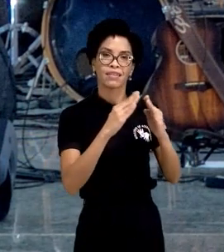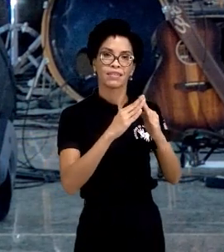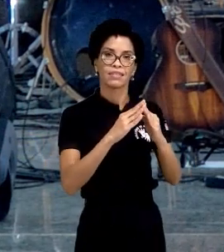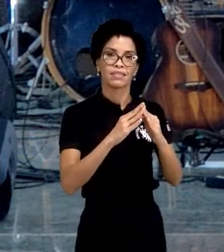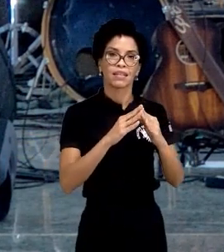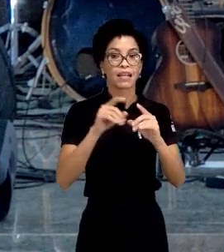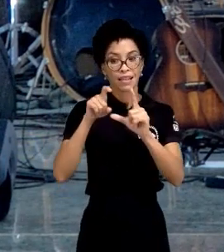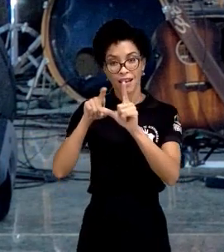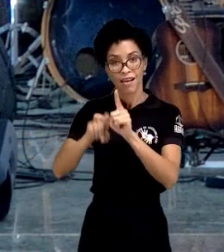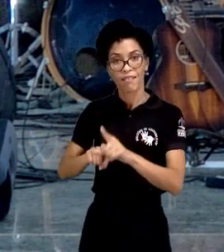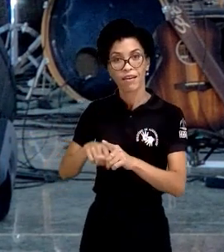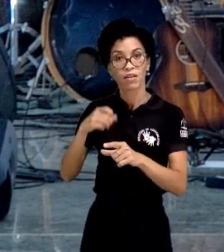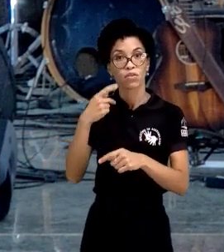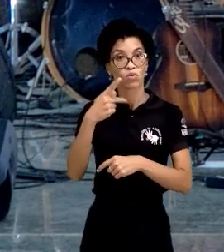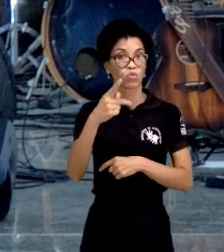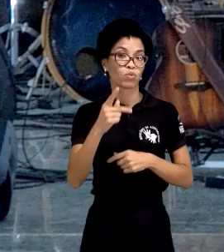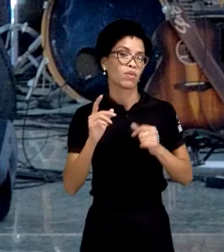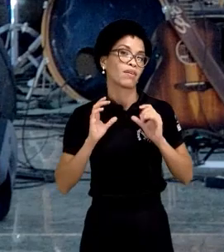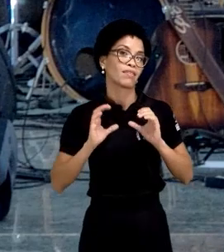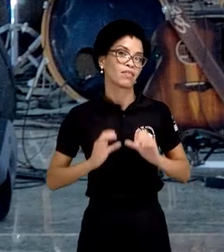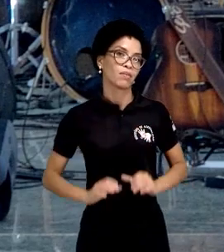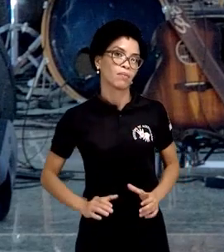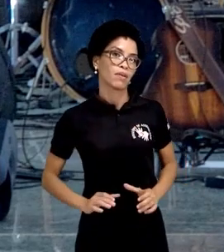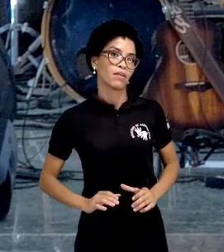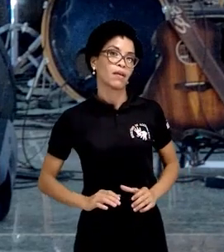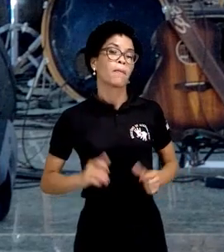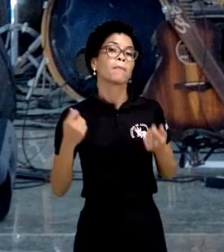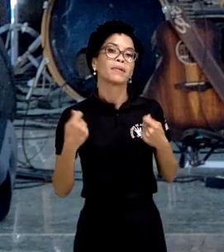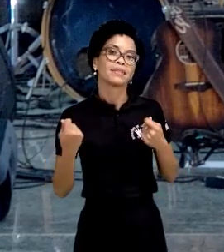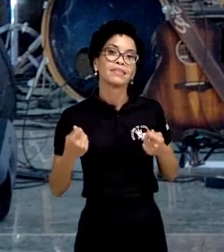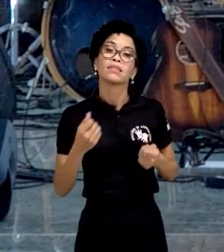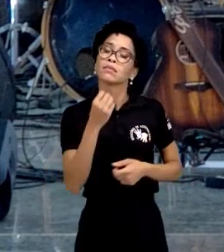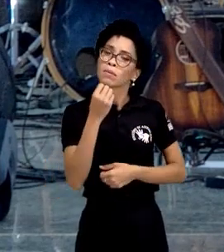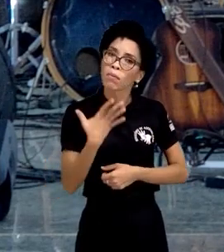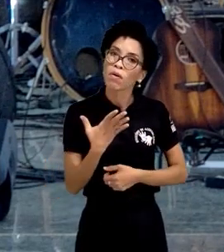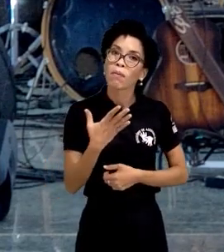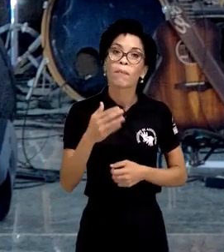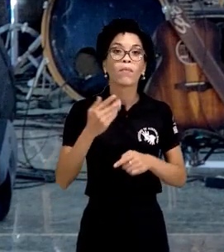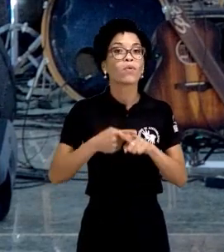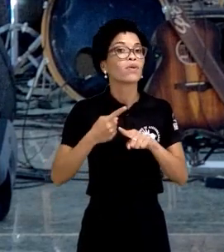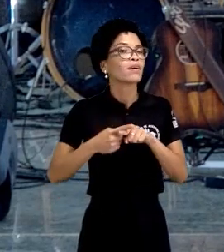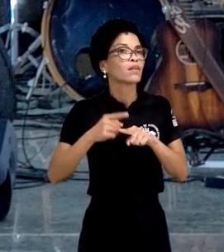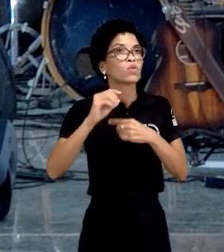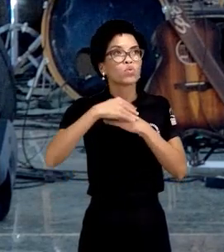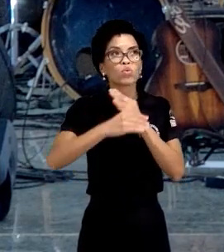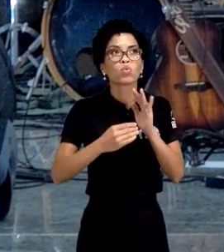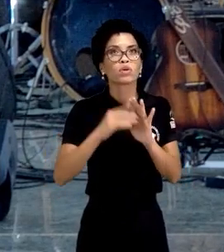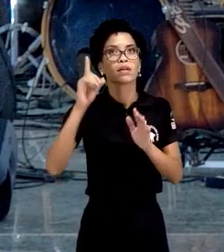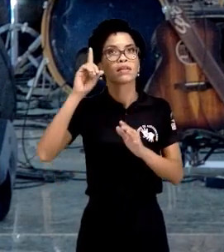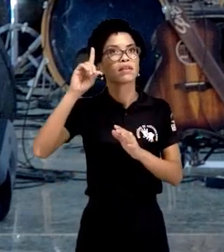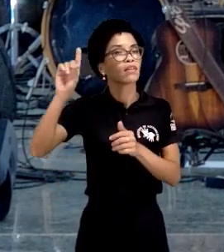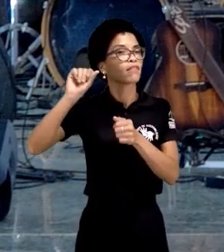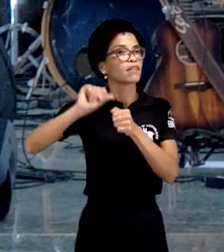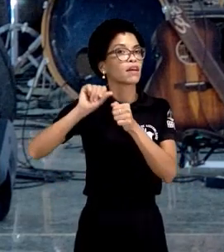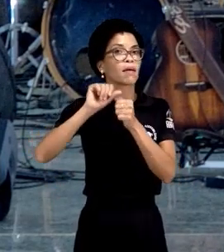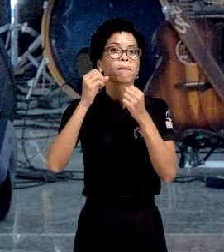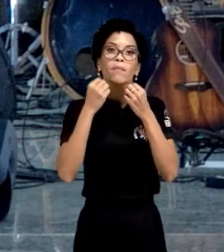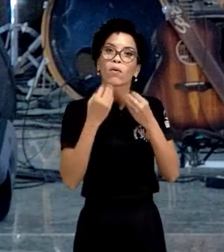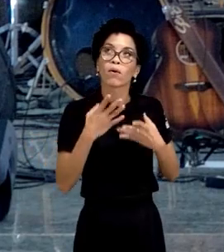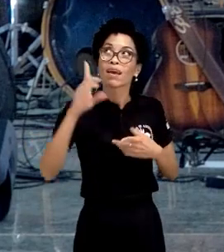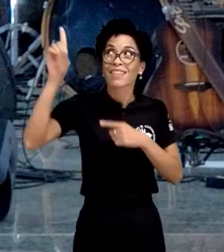tudo que Deus criou é bom. Porque Ele é bom o tempo todo. E Ele nos criou